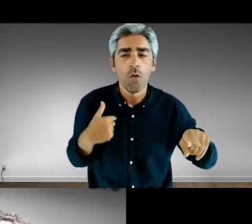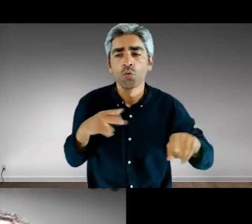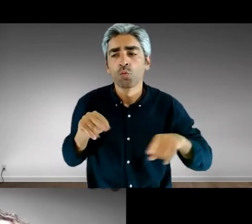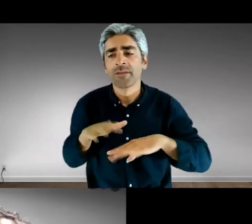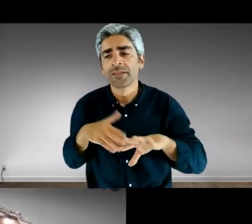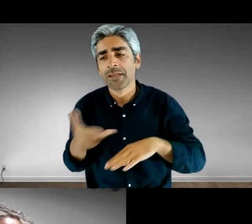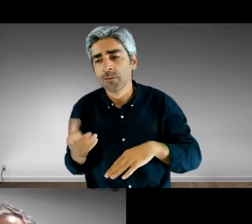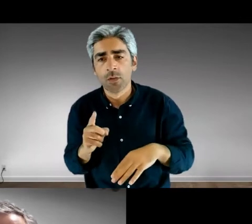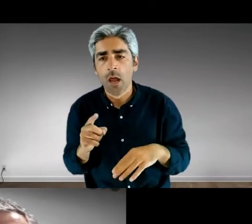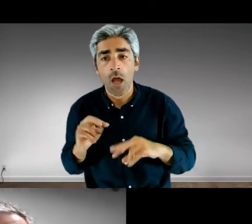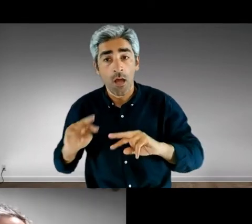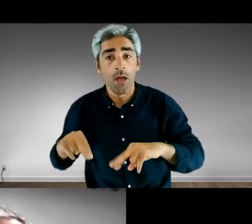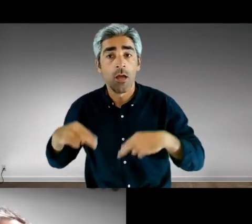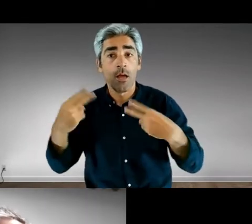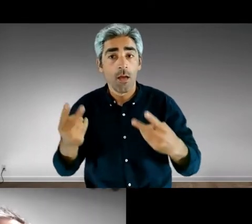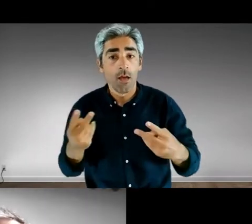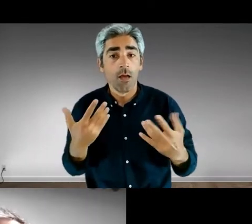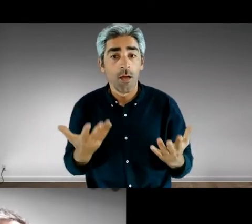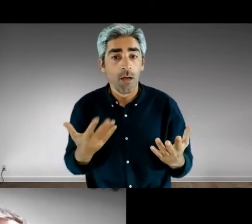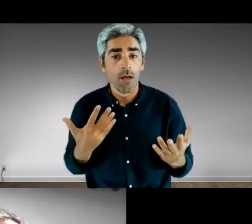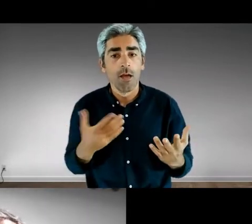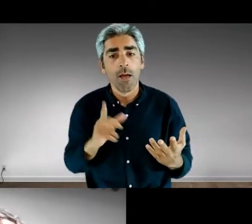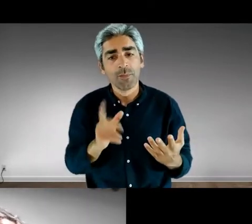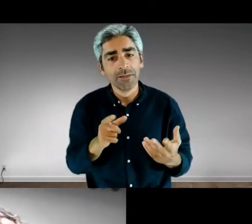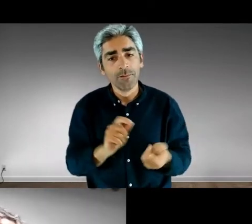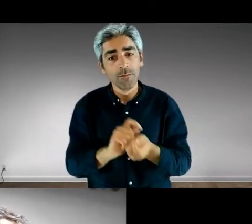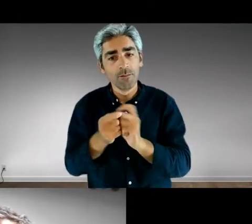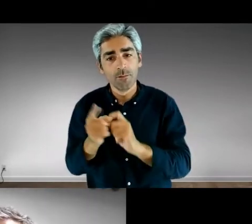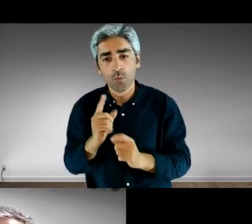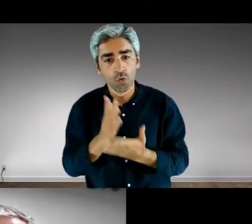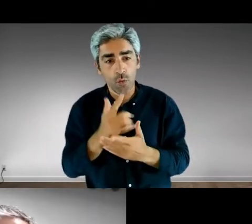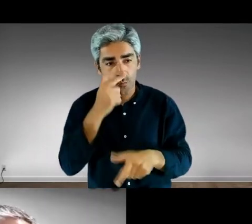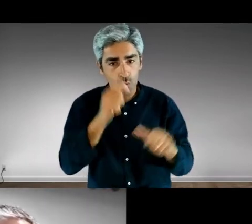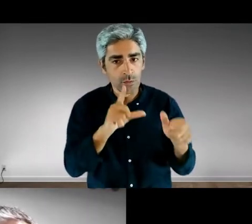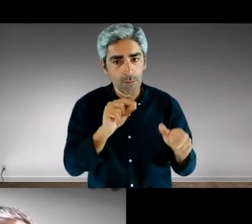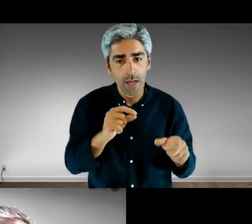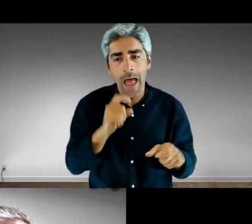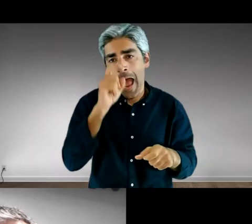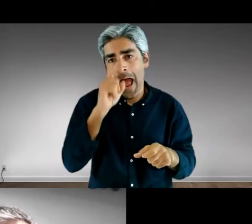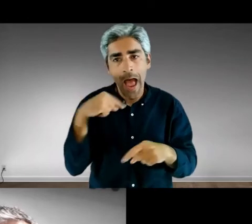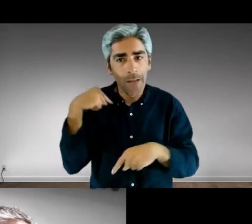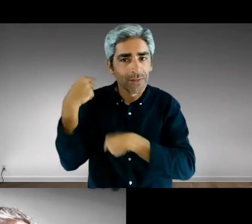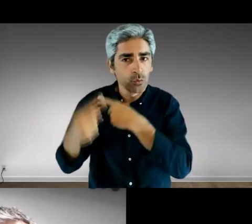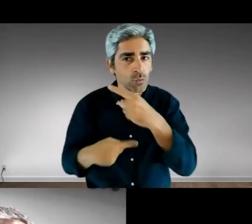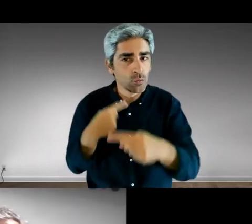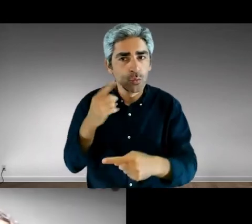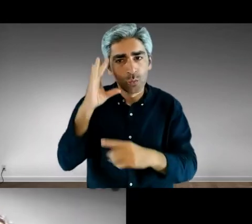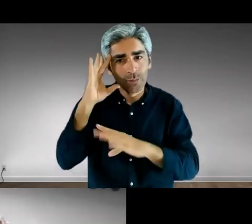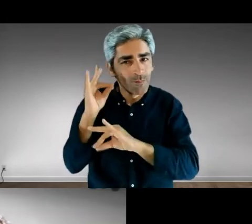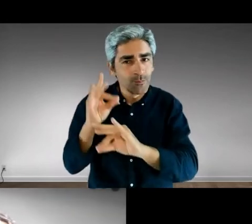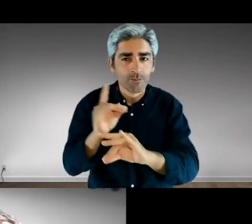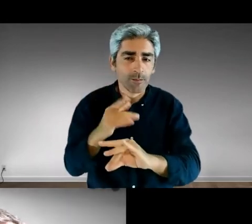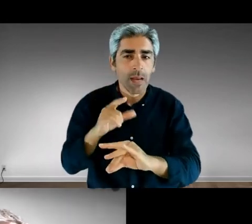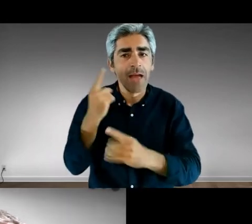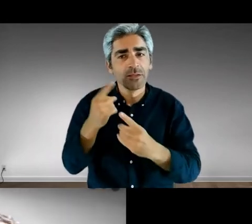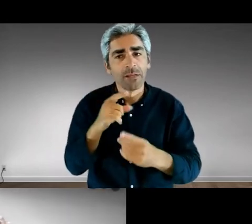vamos fazer assim porque sempre se fez assim, e muitas vezes é preciso alterar não só pessoas, mas também hábitos, e os hábitos muitas vezes são mais fáceis de